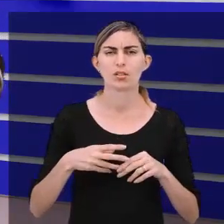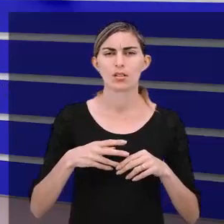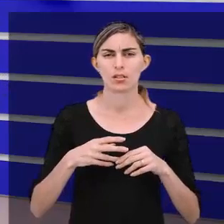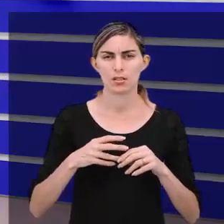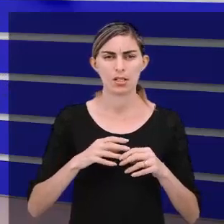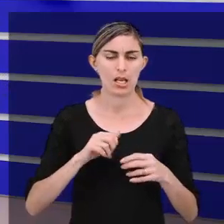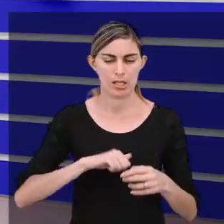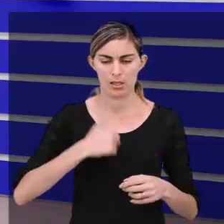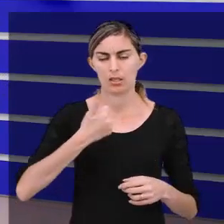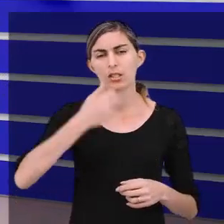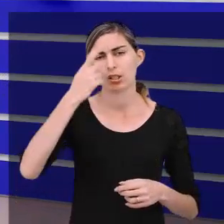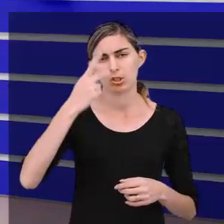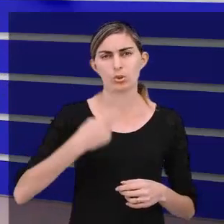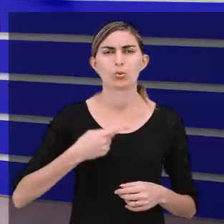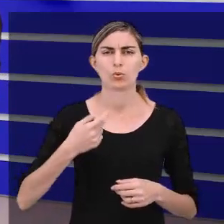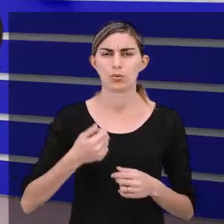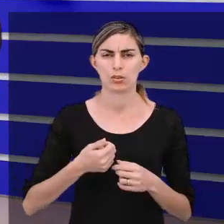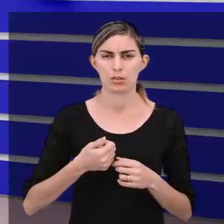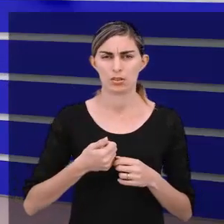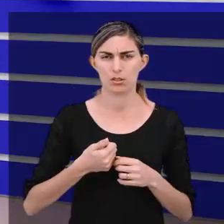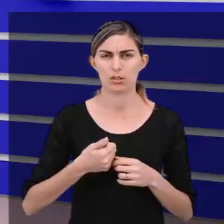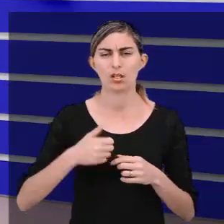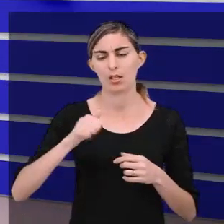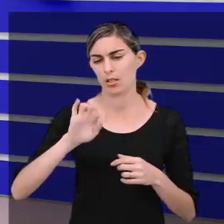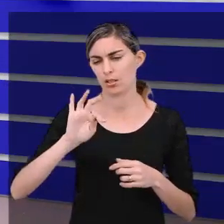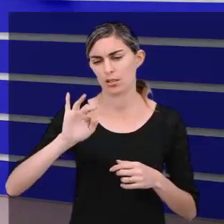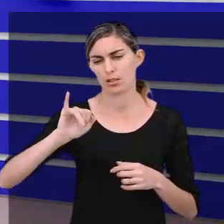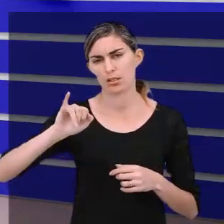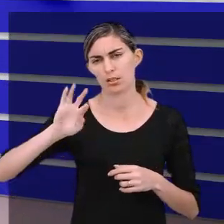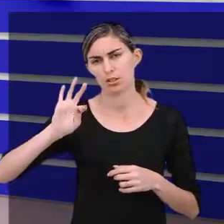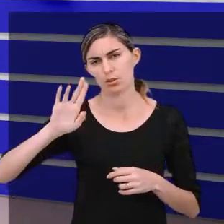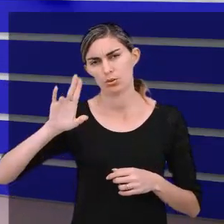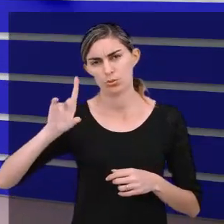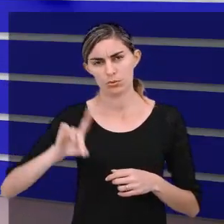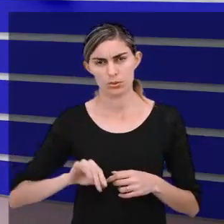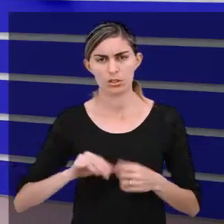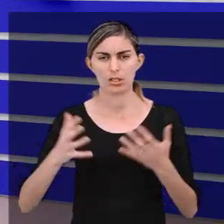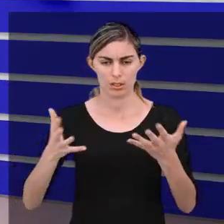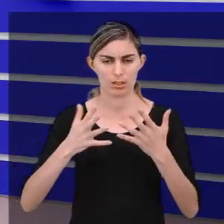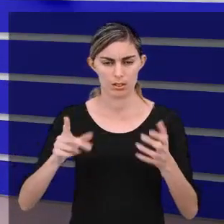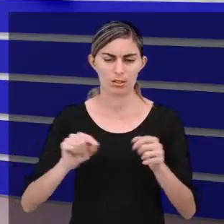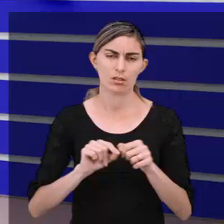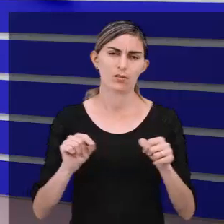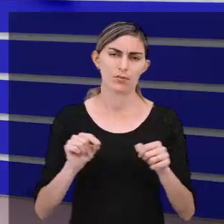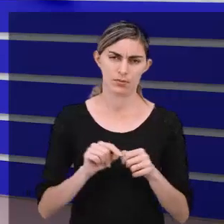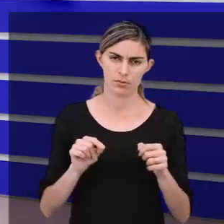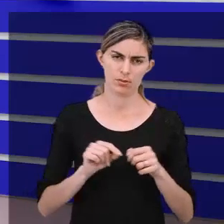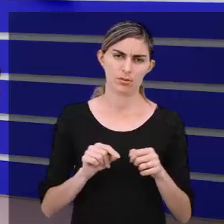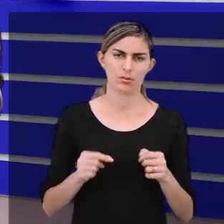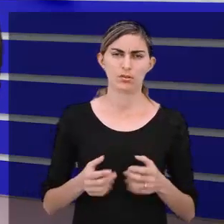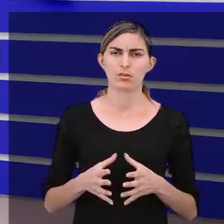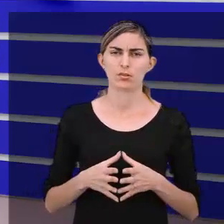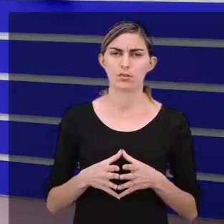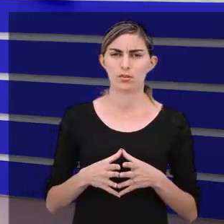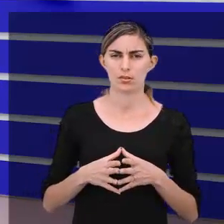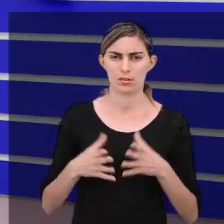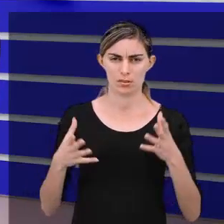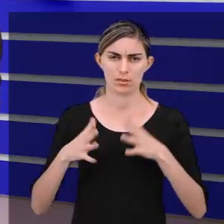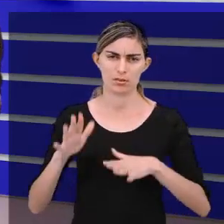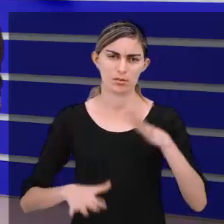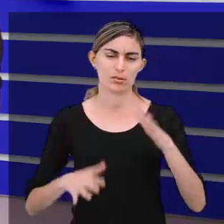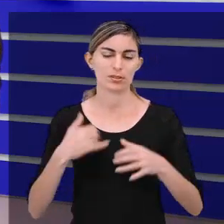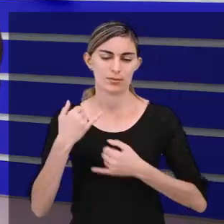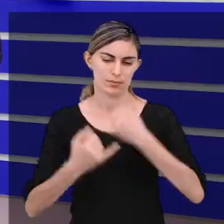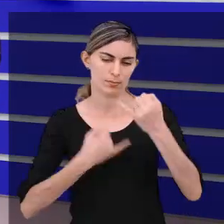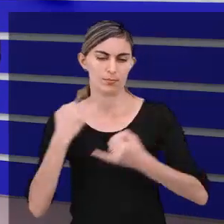da atitude. E o aspecto da atitude é a querer fazer. É o querer fazer. E às vezes eu